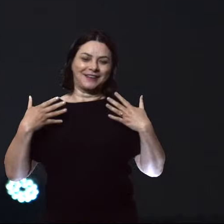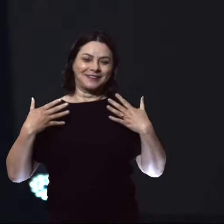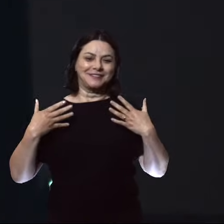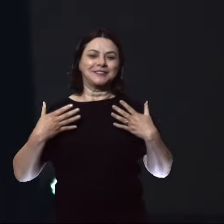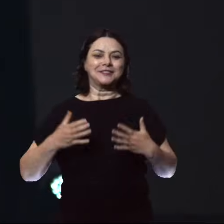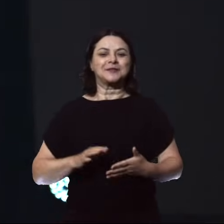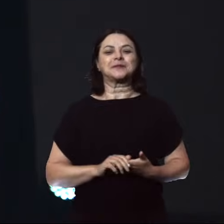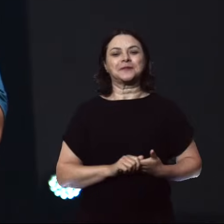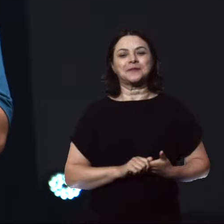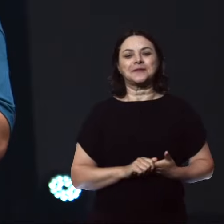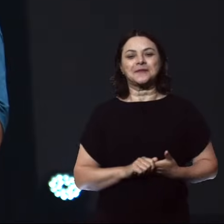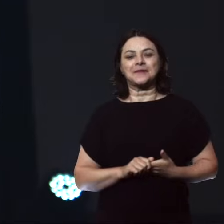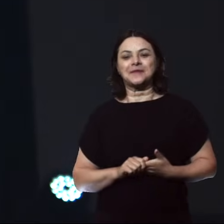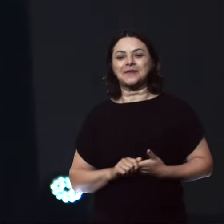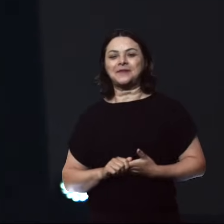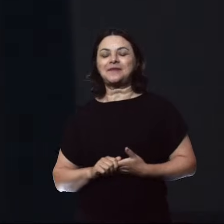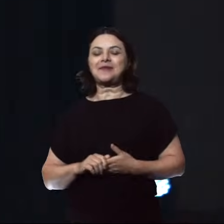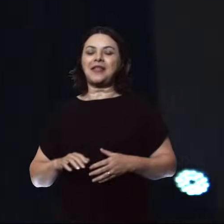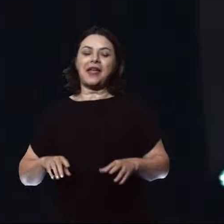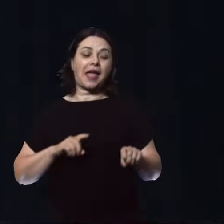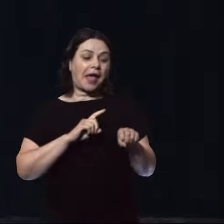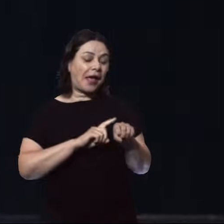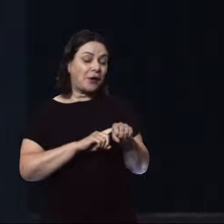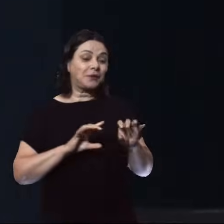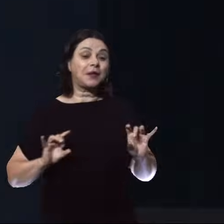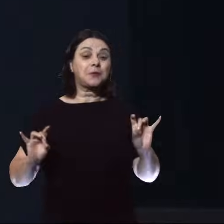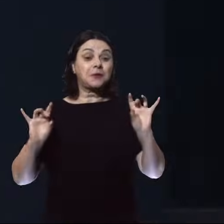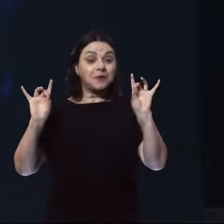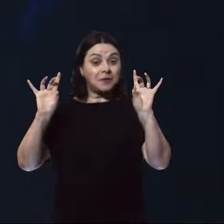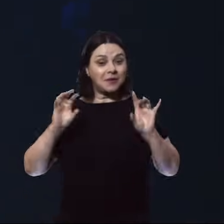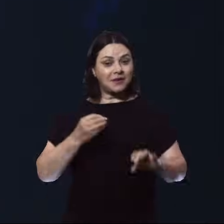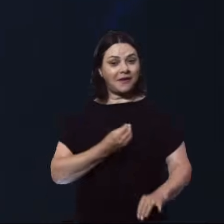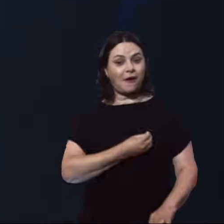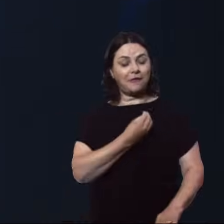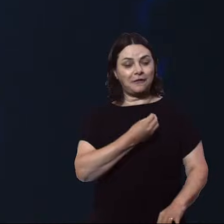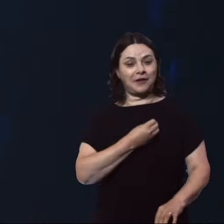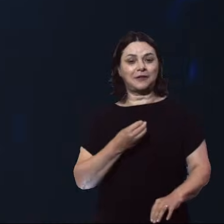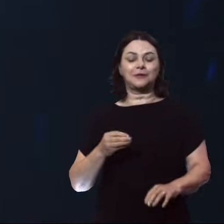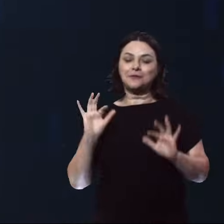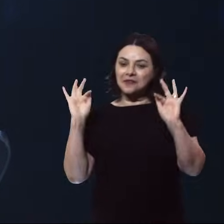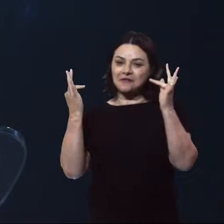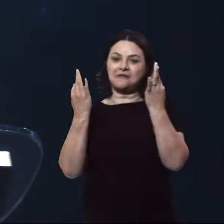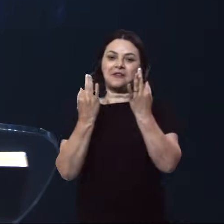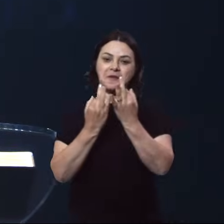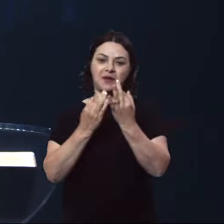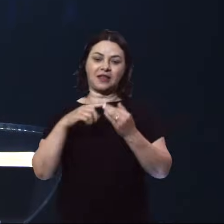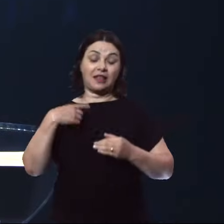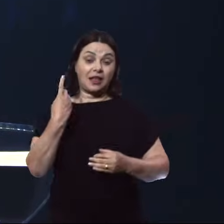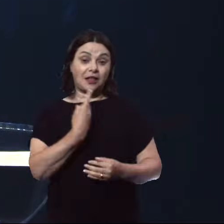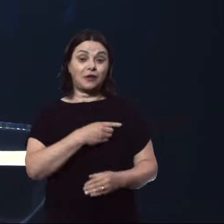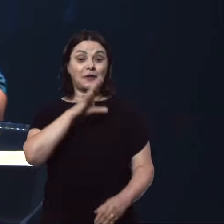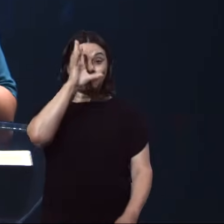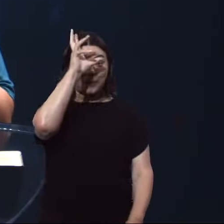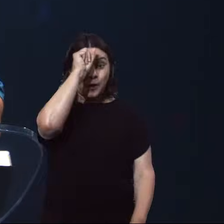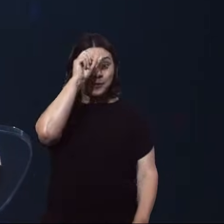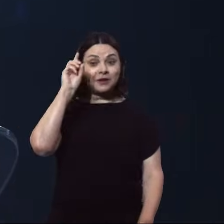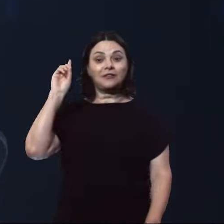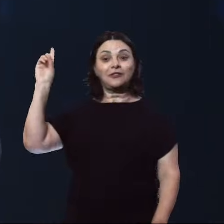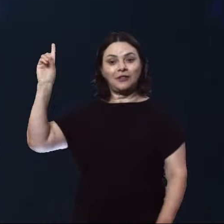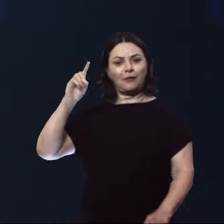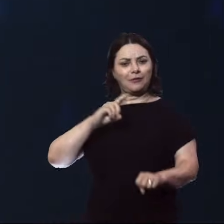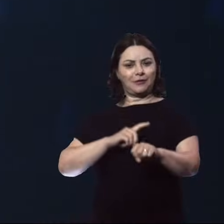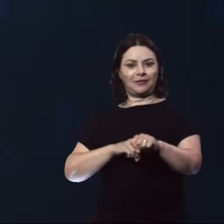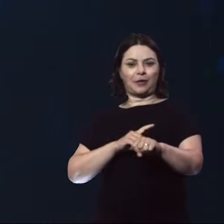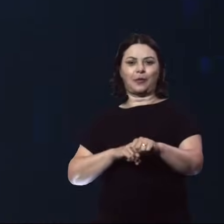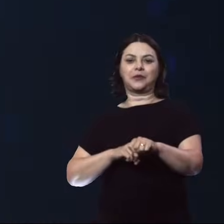de gente. Então está sendo muito especial tudo aquilo que a gente está vivendo. E a gente tem aprendido muito de Deus nesse